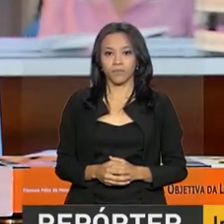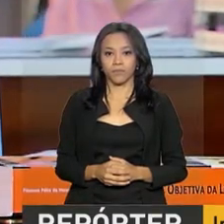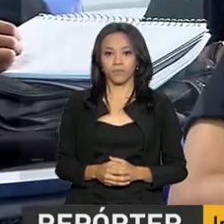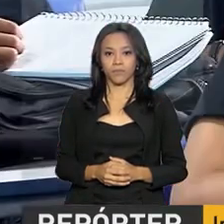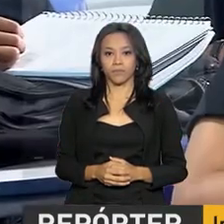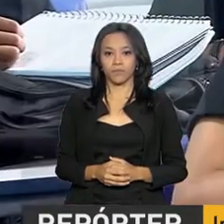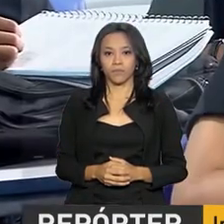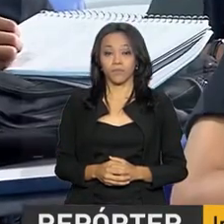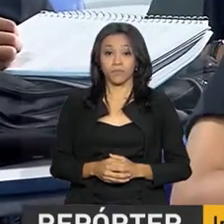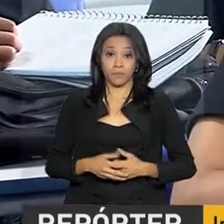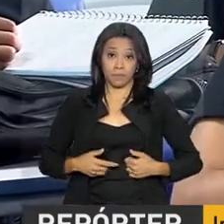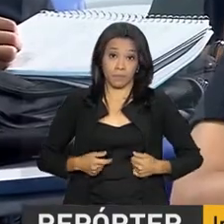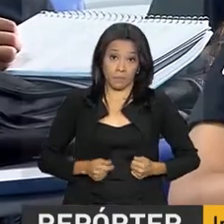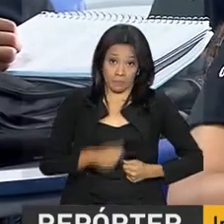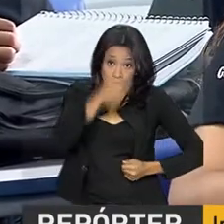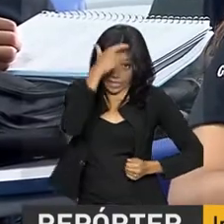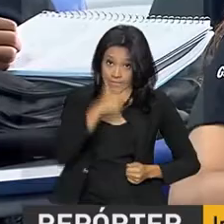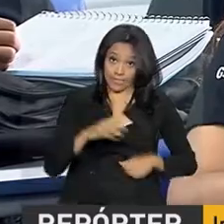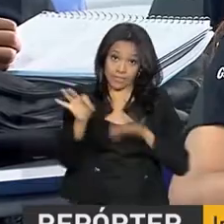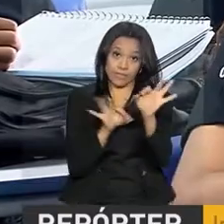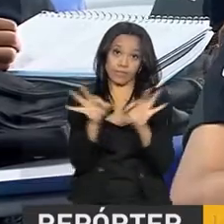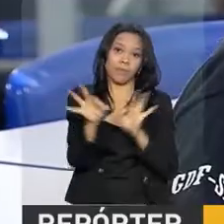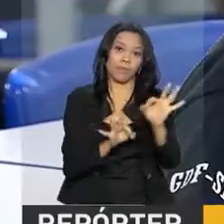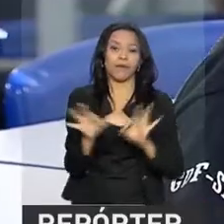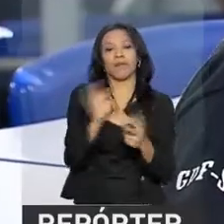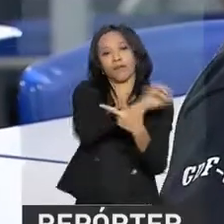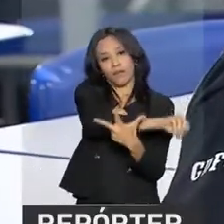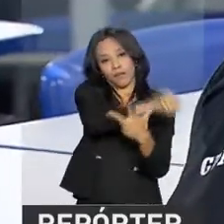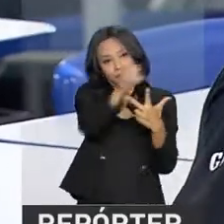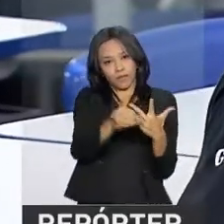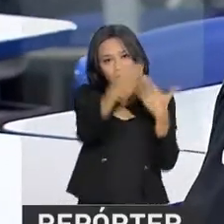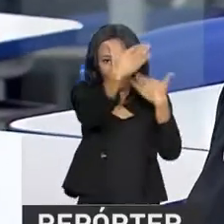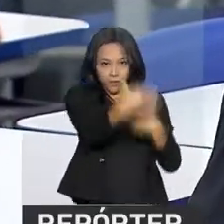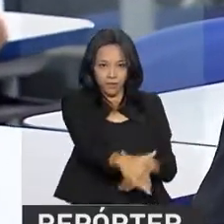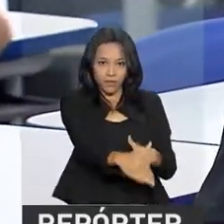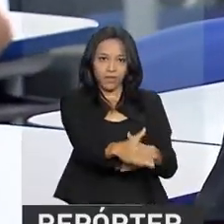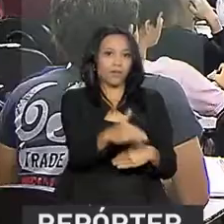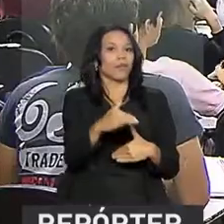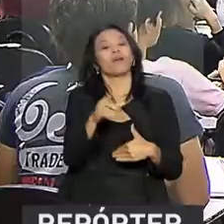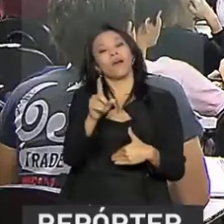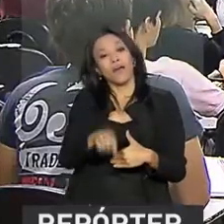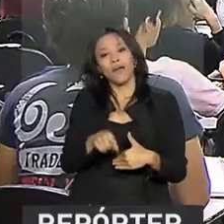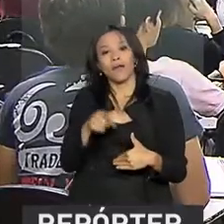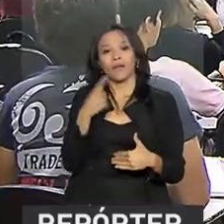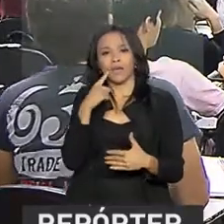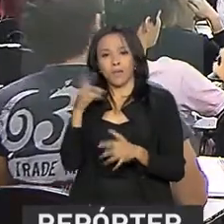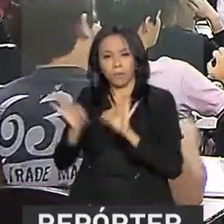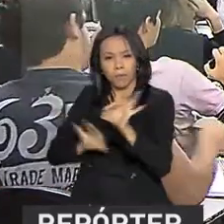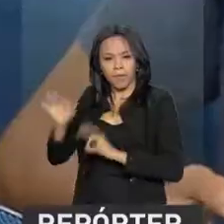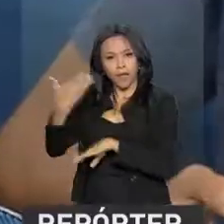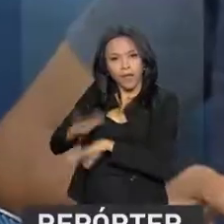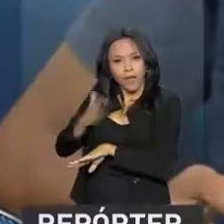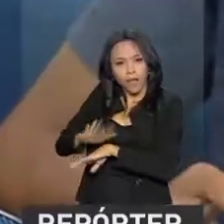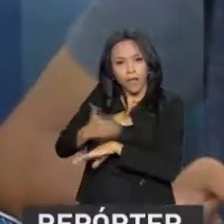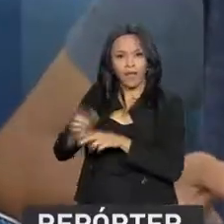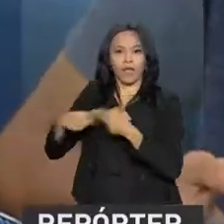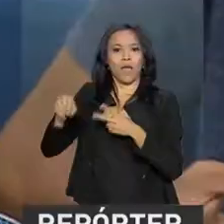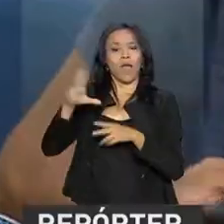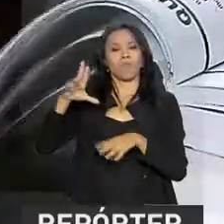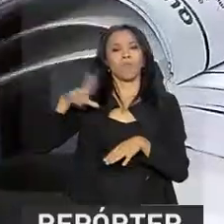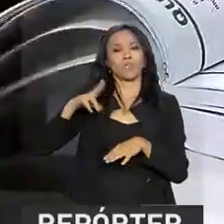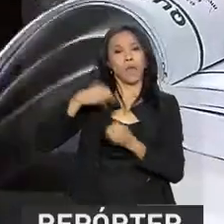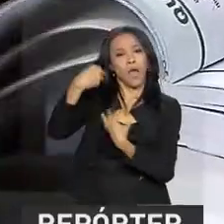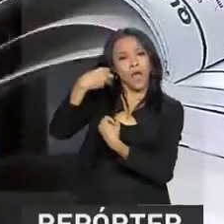para se preparar para o exame nacional do ensino médio enem vale tudo cursinho preparatório aulas particulares